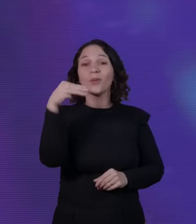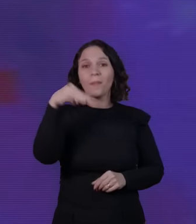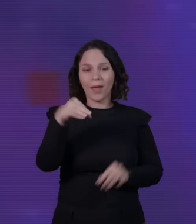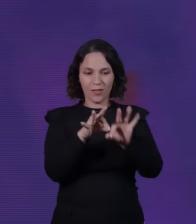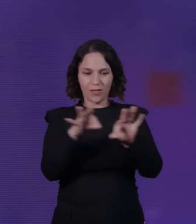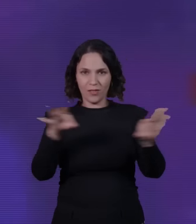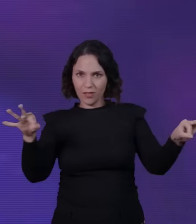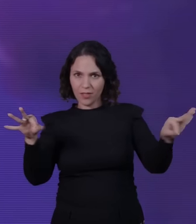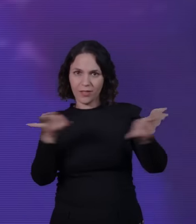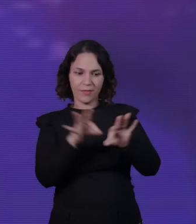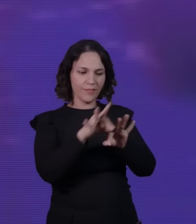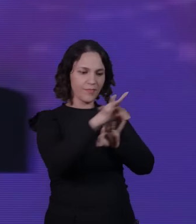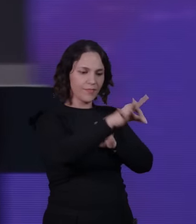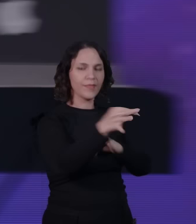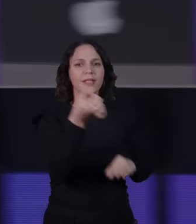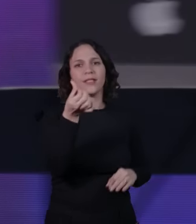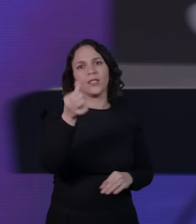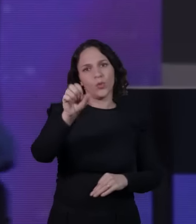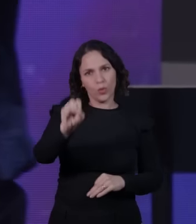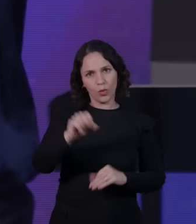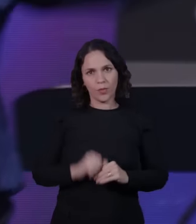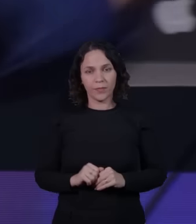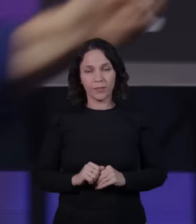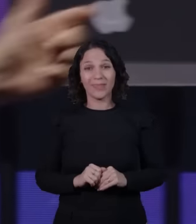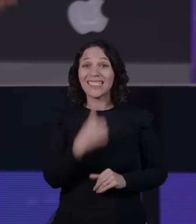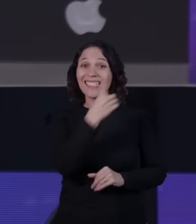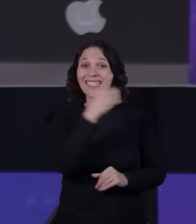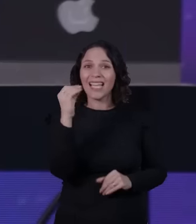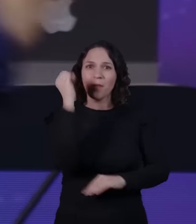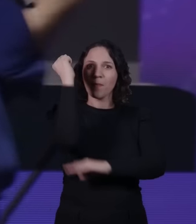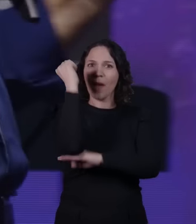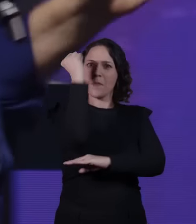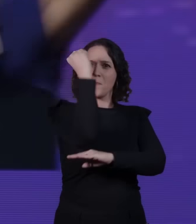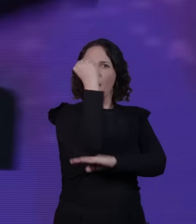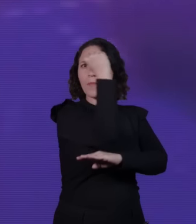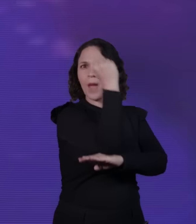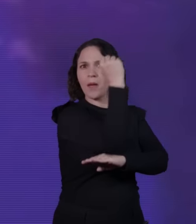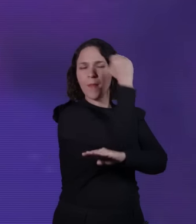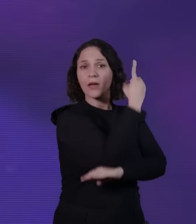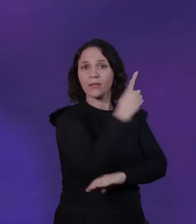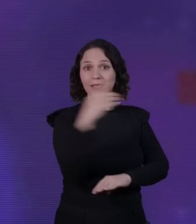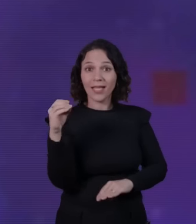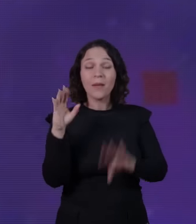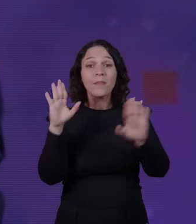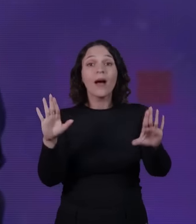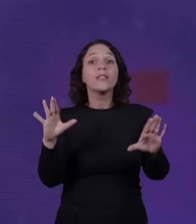por 68 de largura, 100 colunas, das quais 37